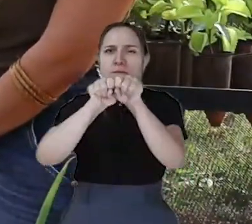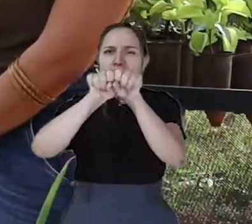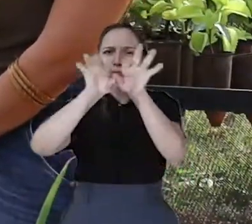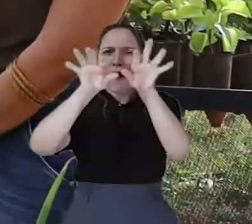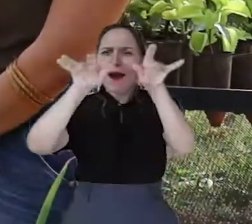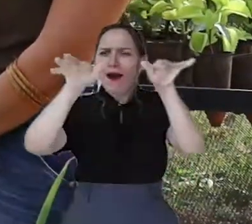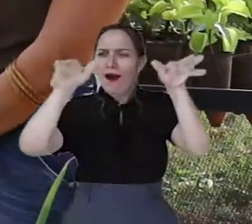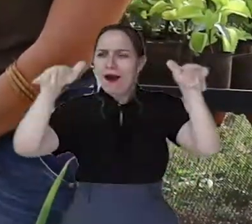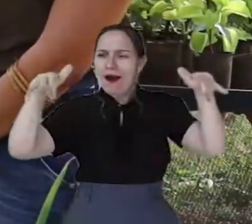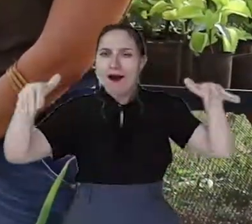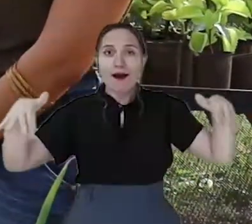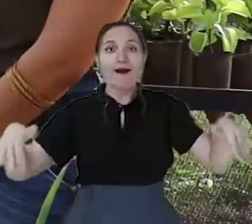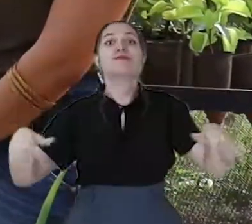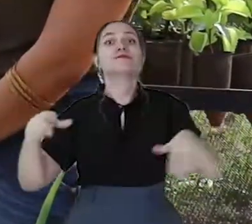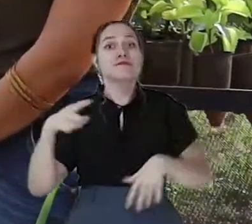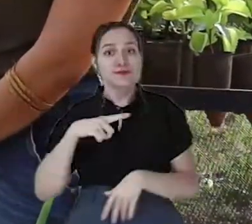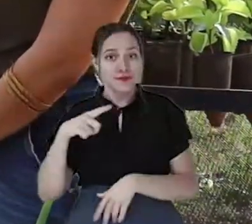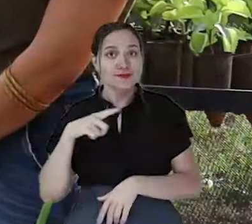Então,